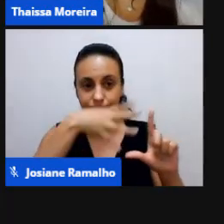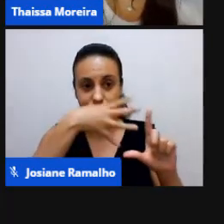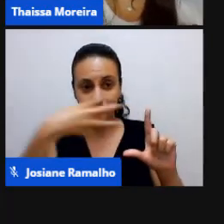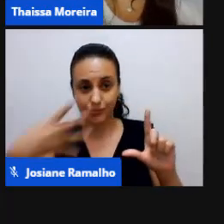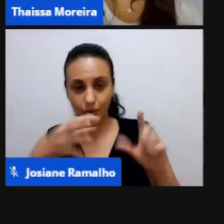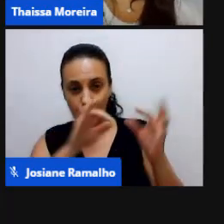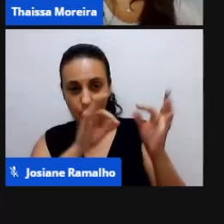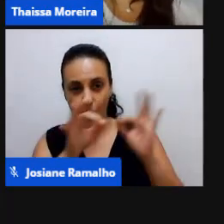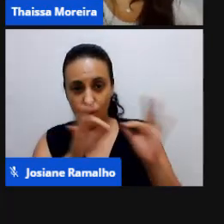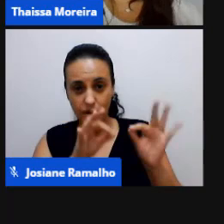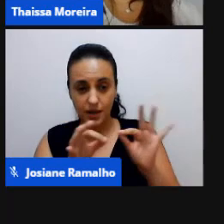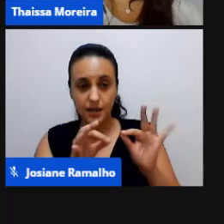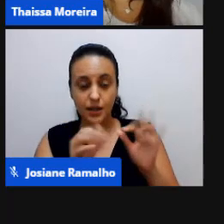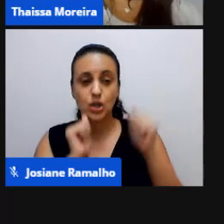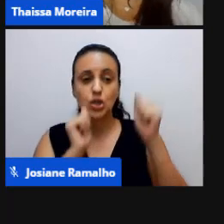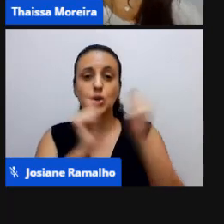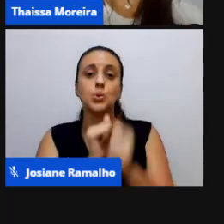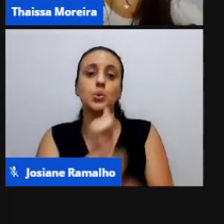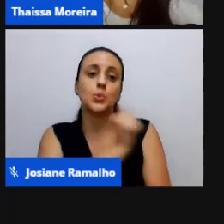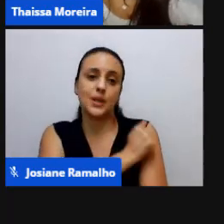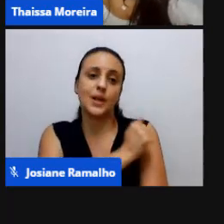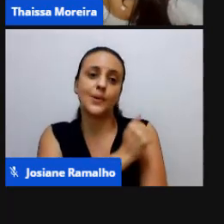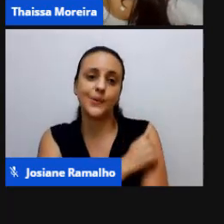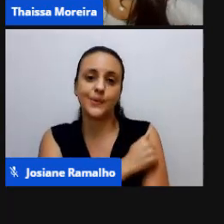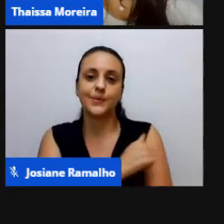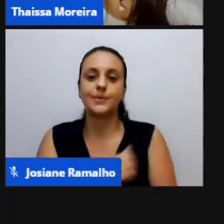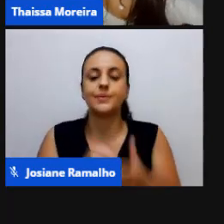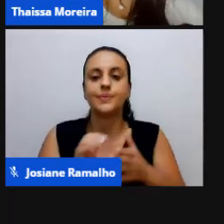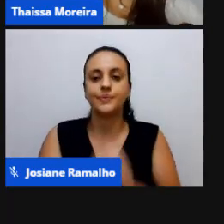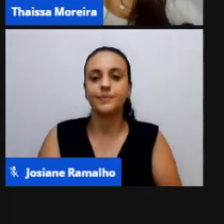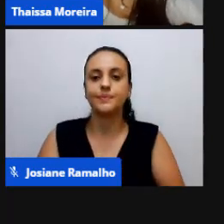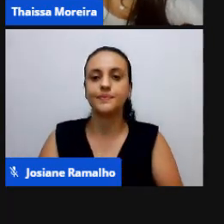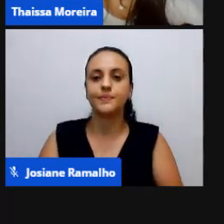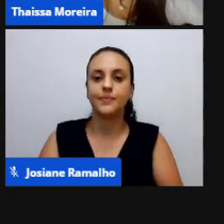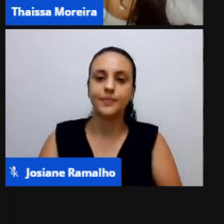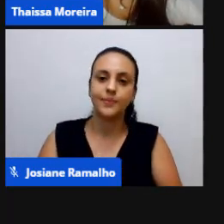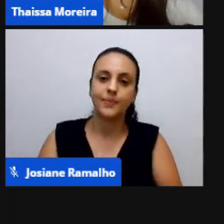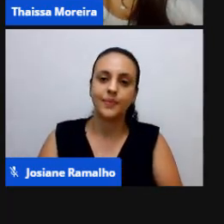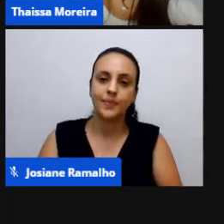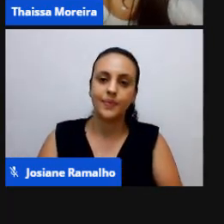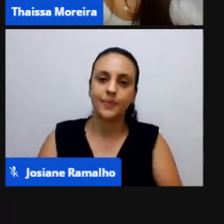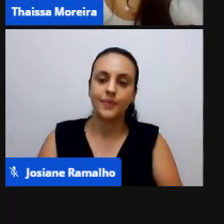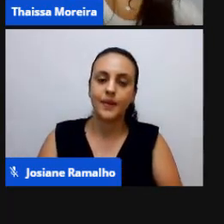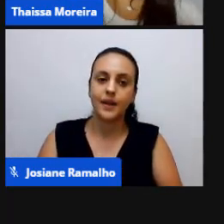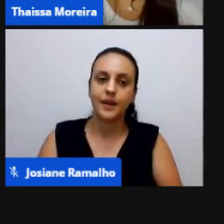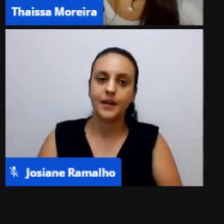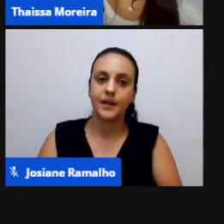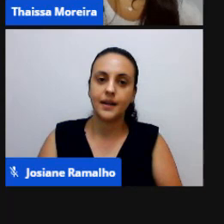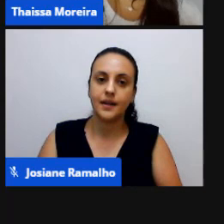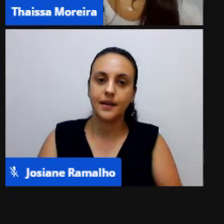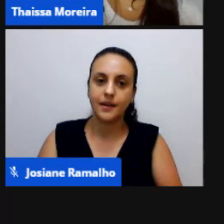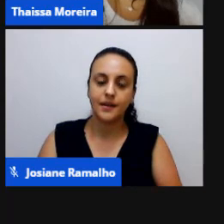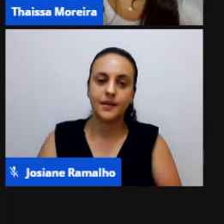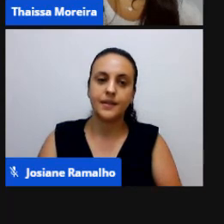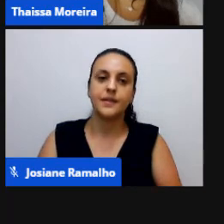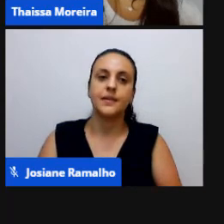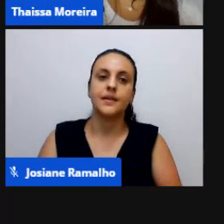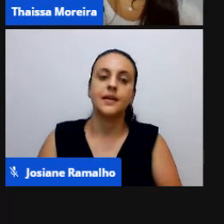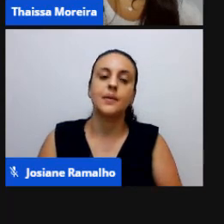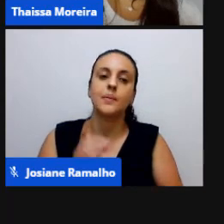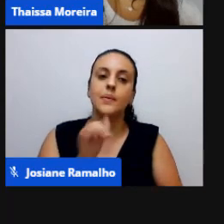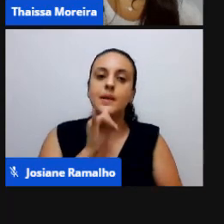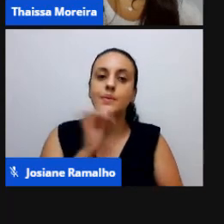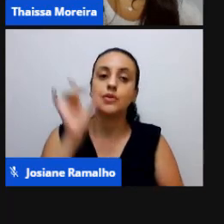forma colaborativa para sua turma. Bom, então aqui nós temos Canada Day, por exemplo, Dia do